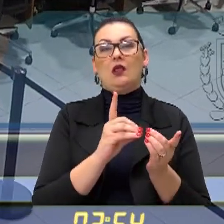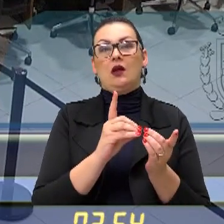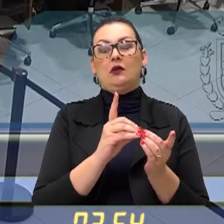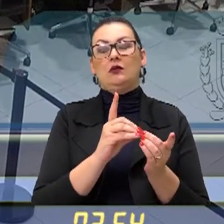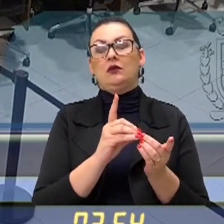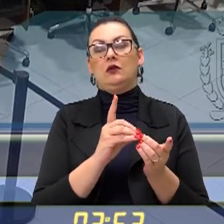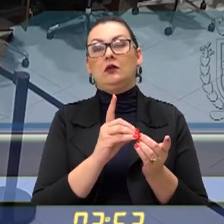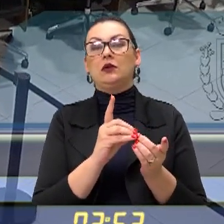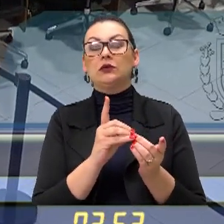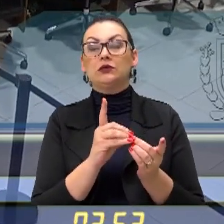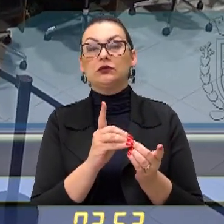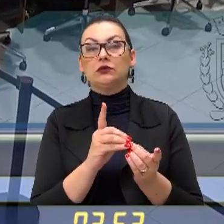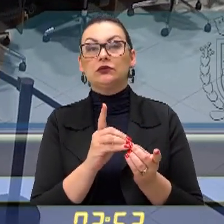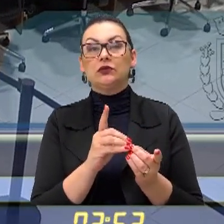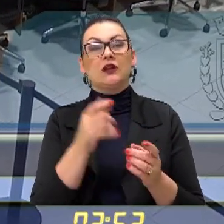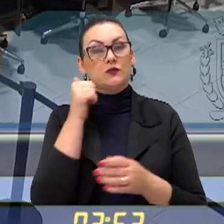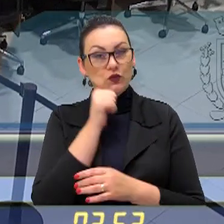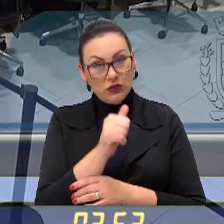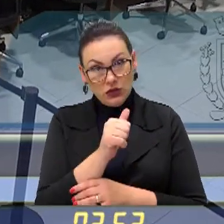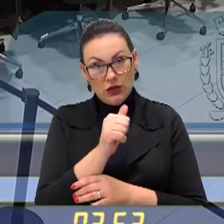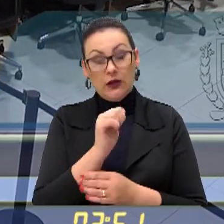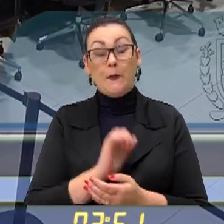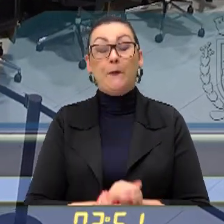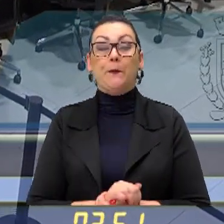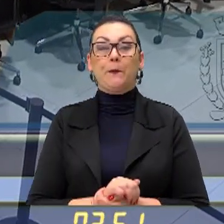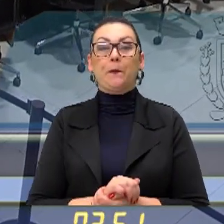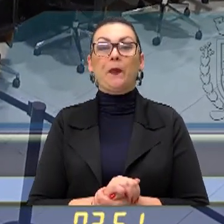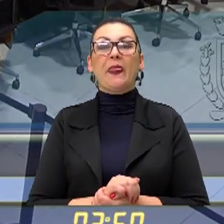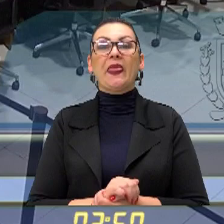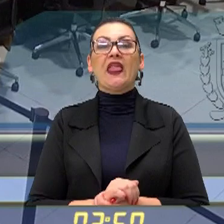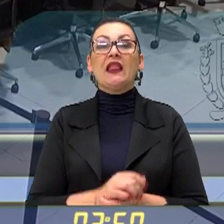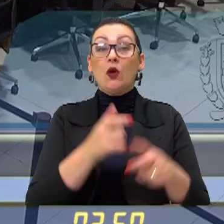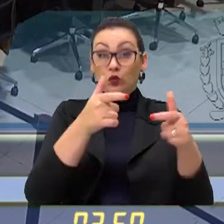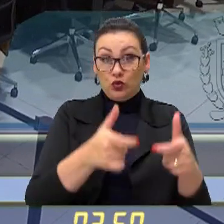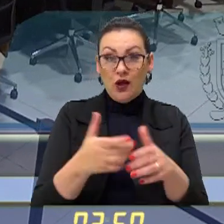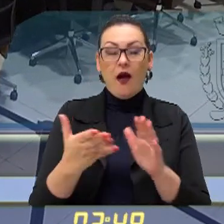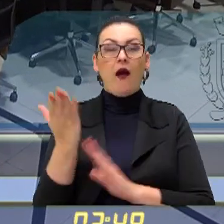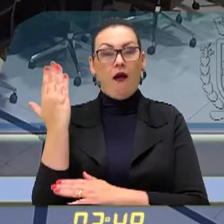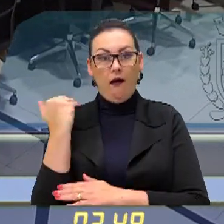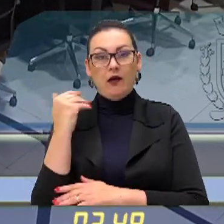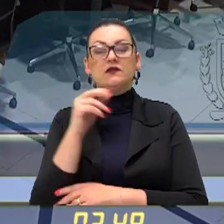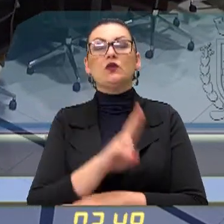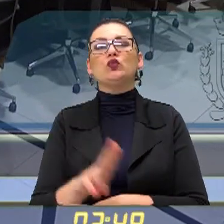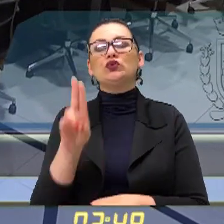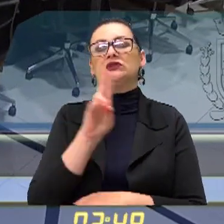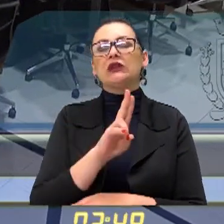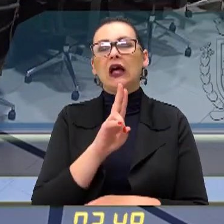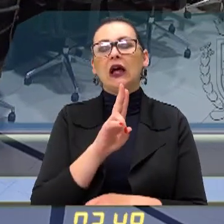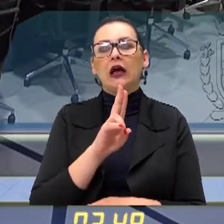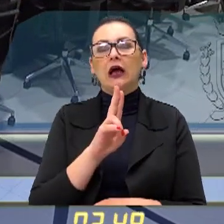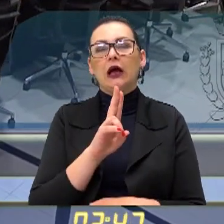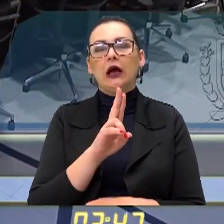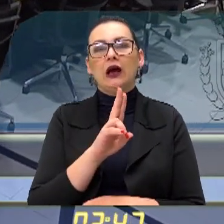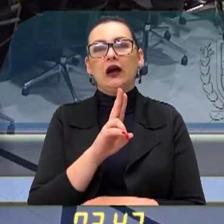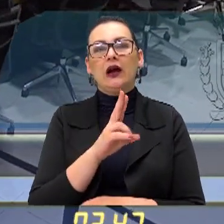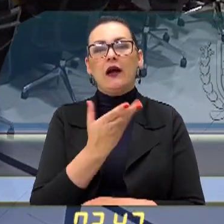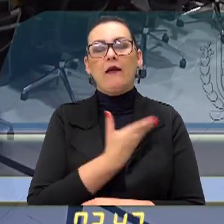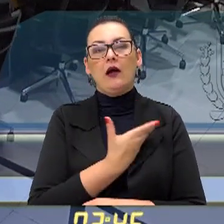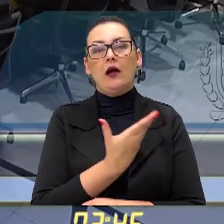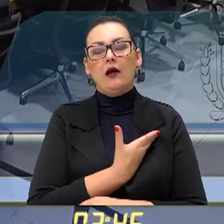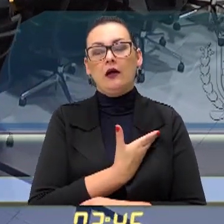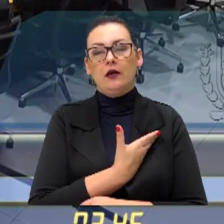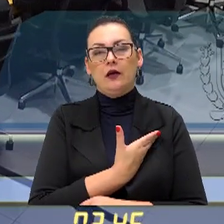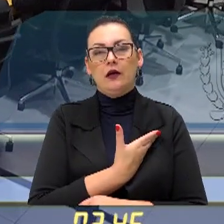de coordenadora das mulheres. Este cargo antes era ocupado pela nossa